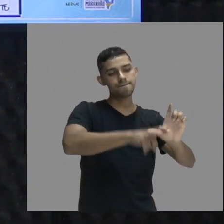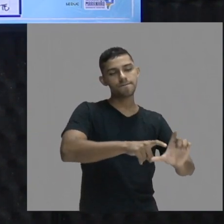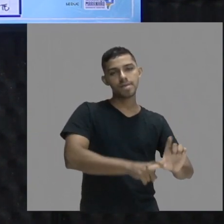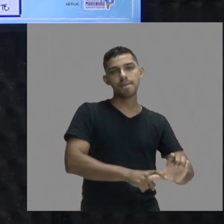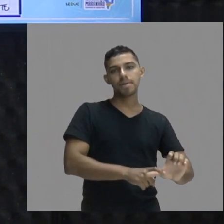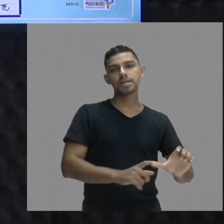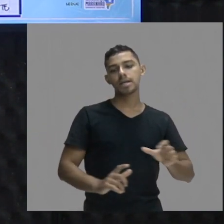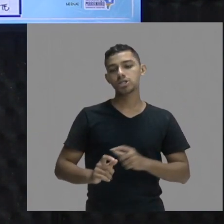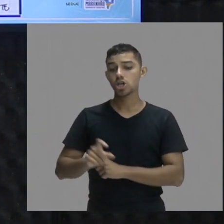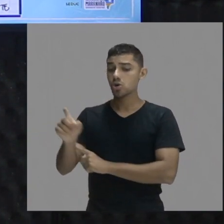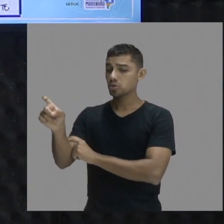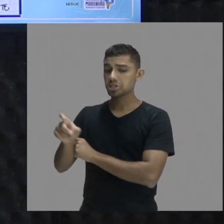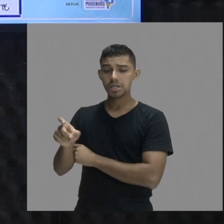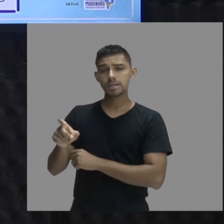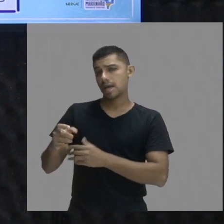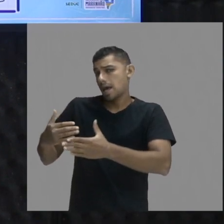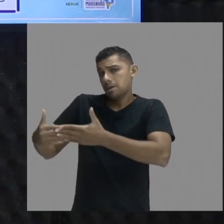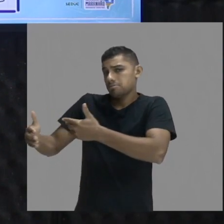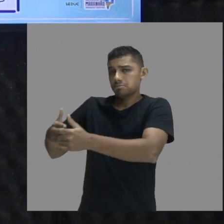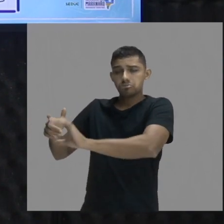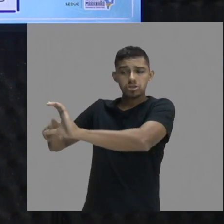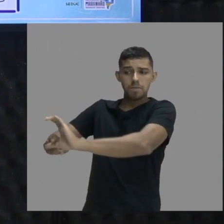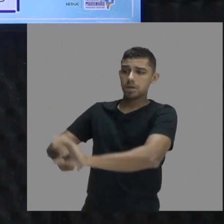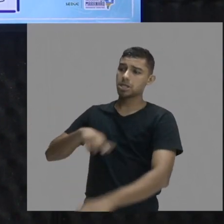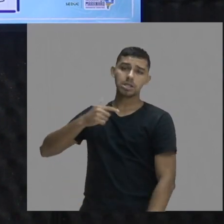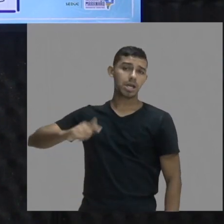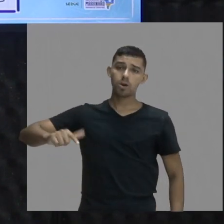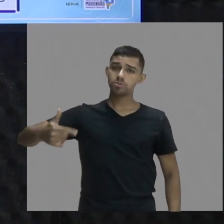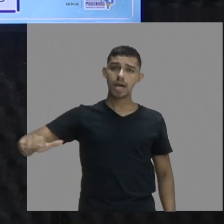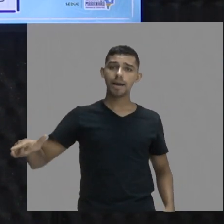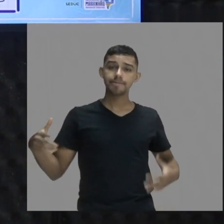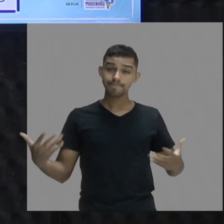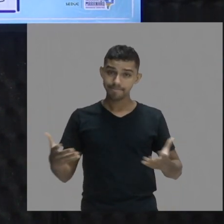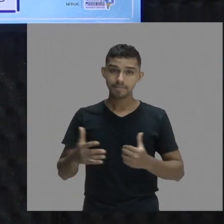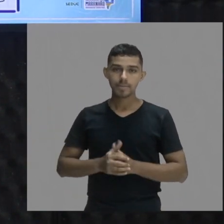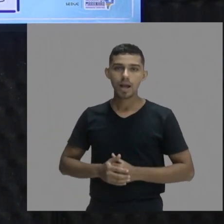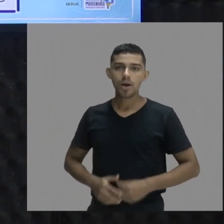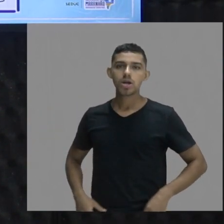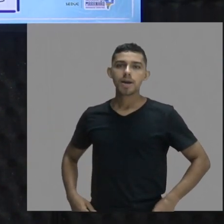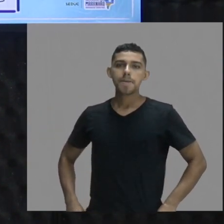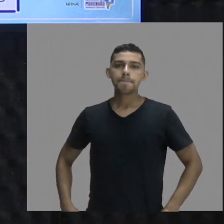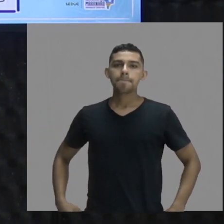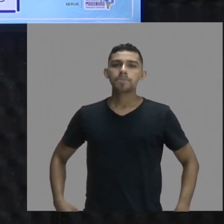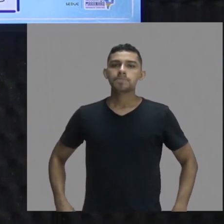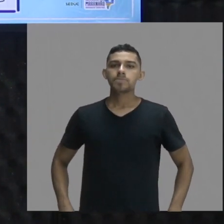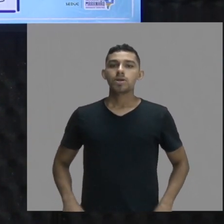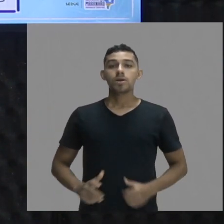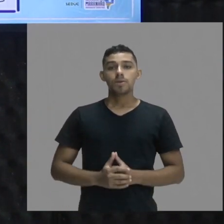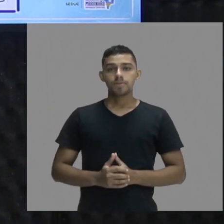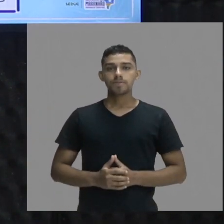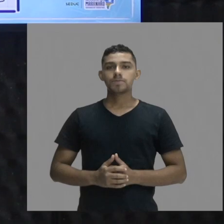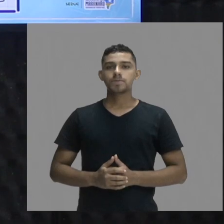minha variável independente. Certo? Olha só, outra questão, no